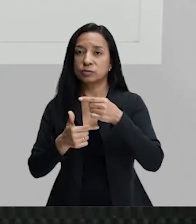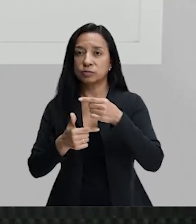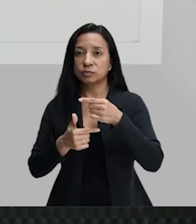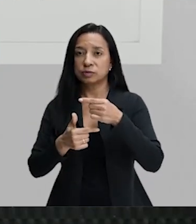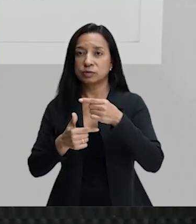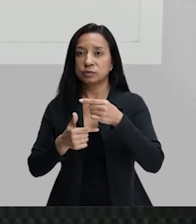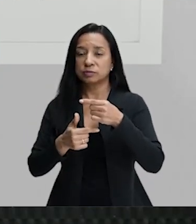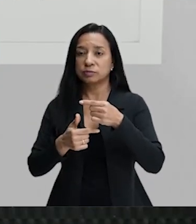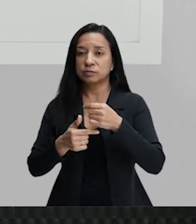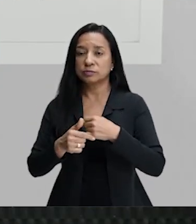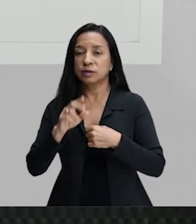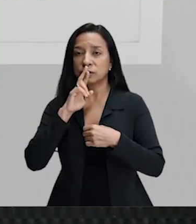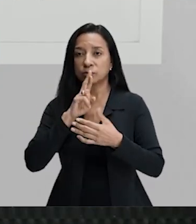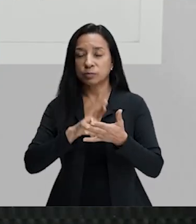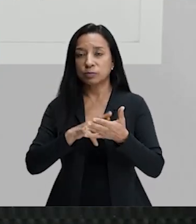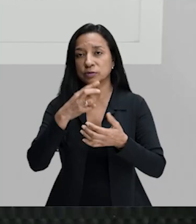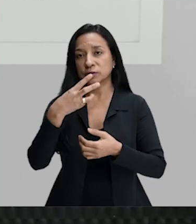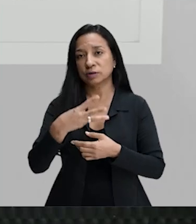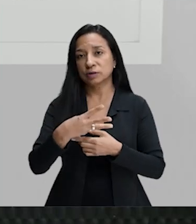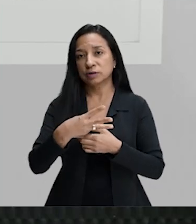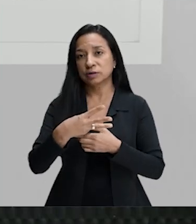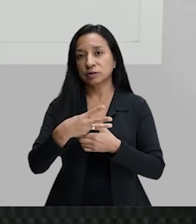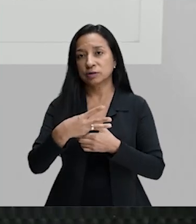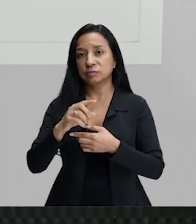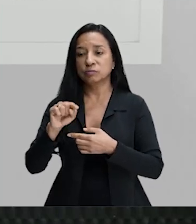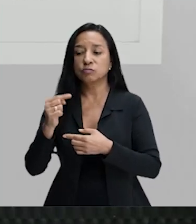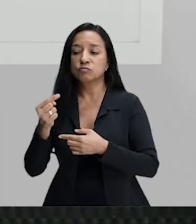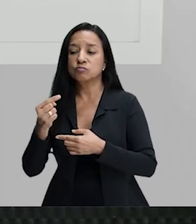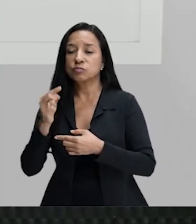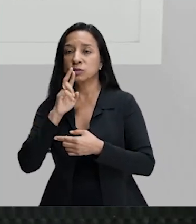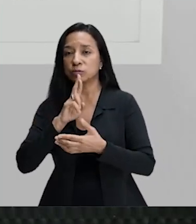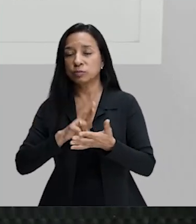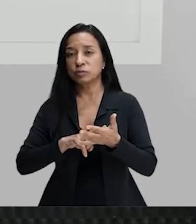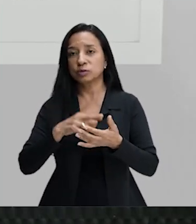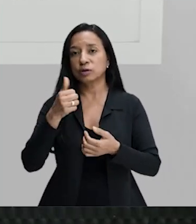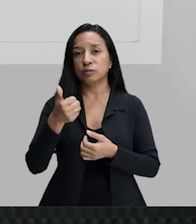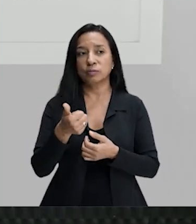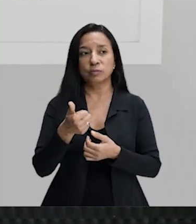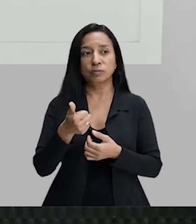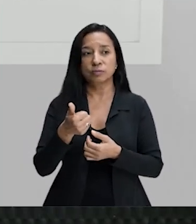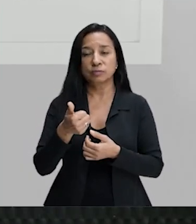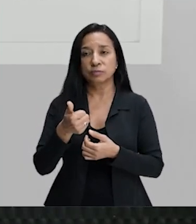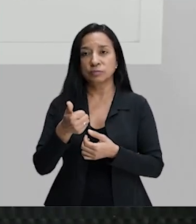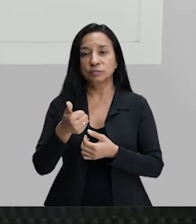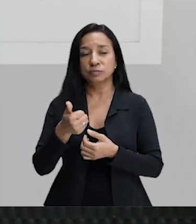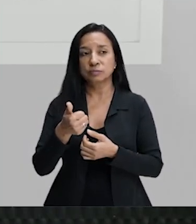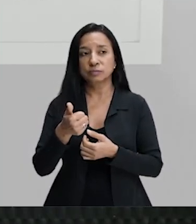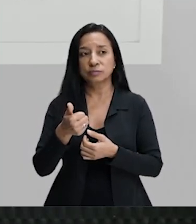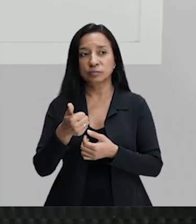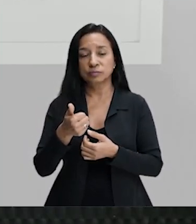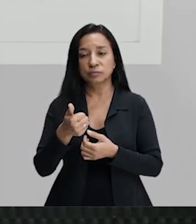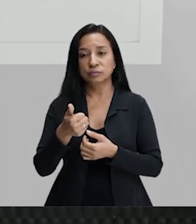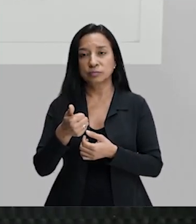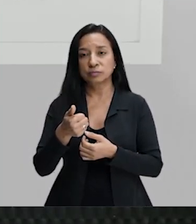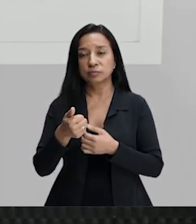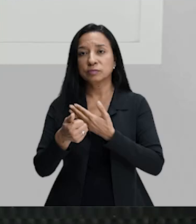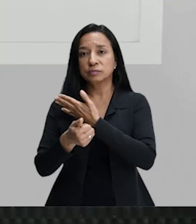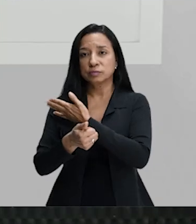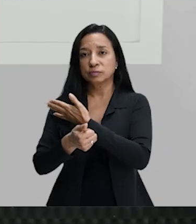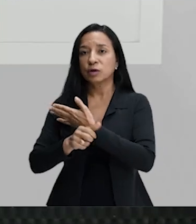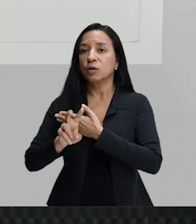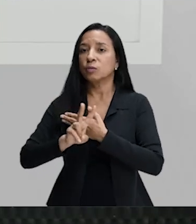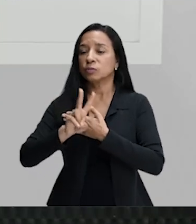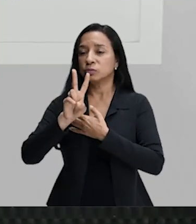Aqui vai dar 3, né? E aqui vai dar 1. Então, essas são as raízes, ó.